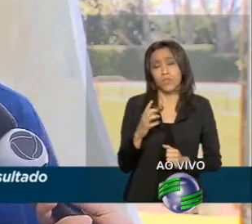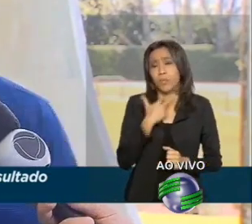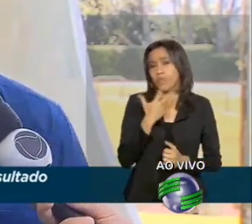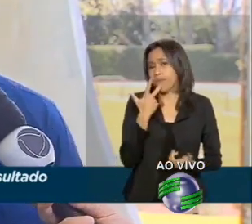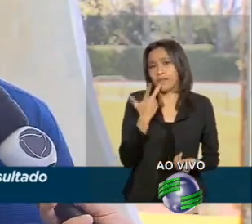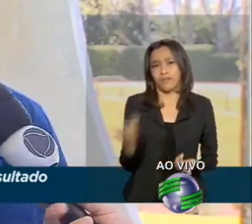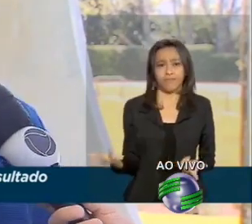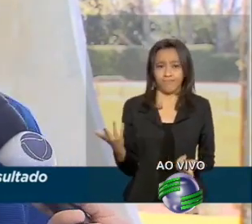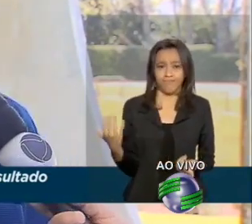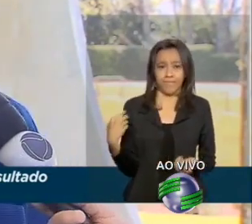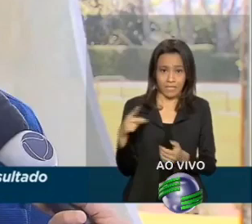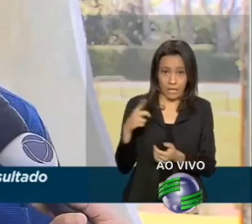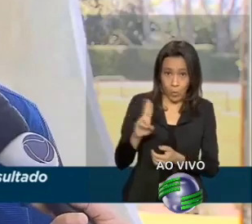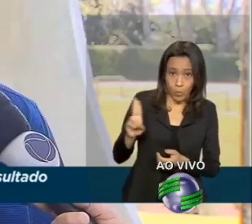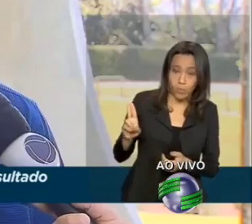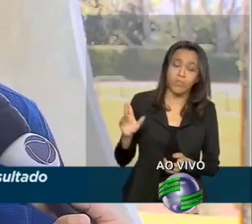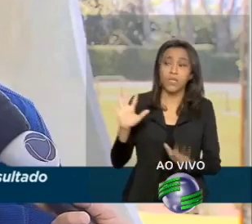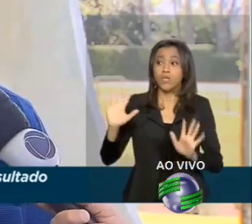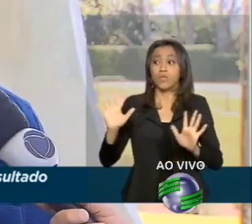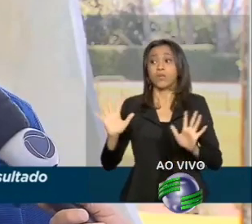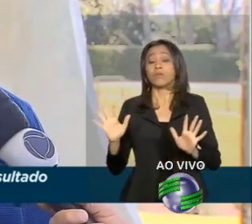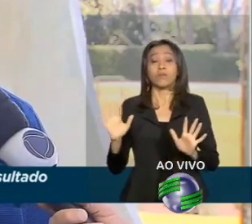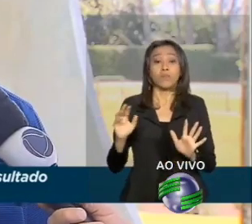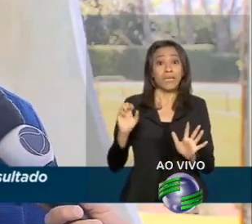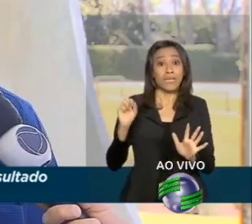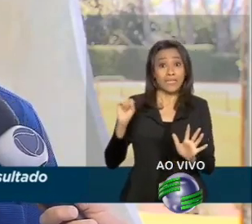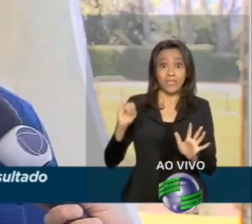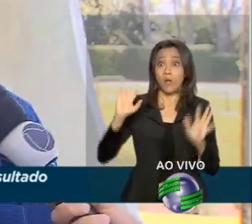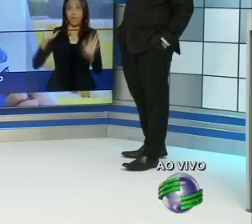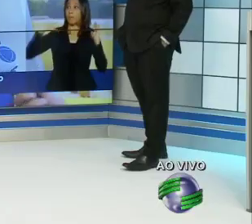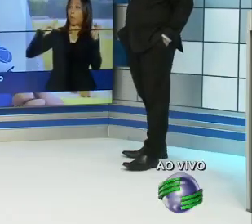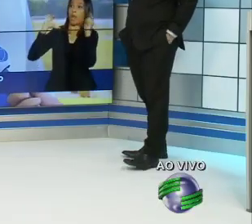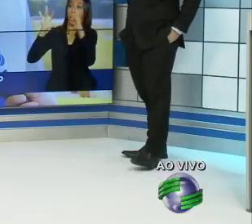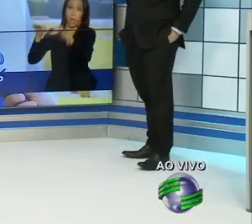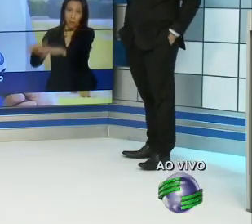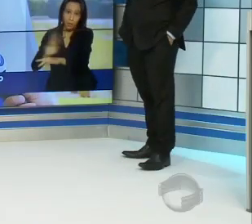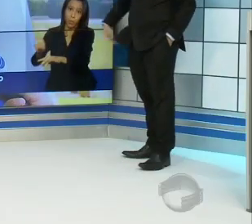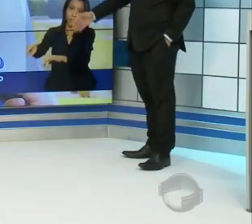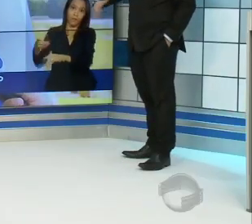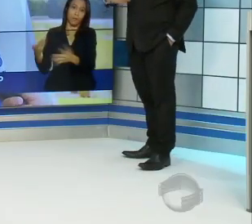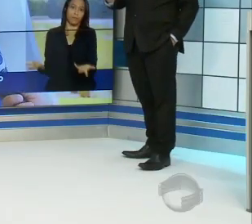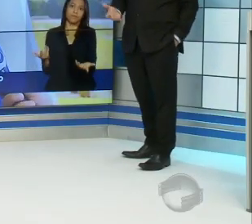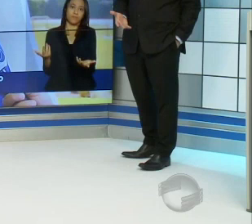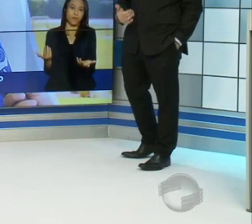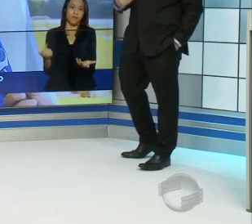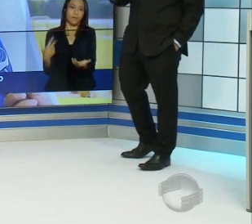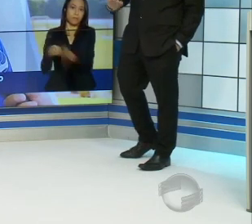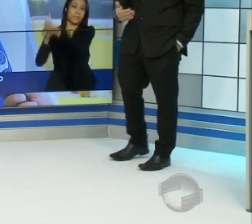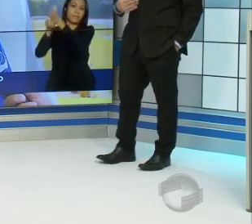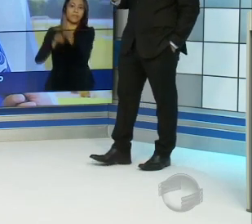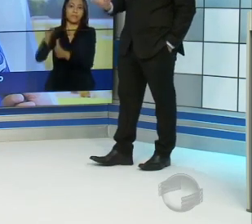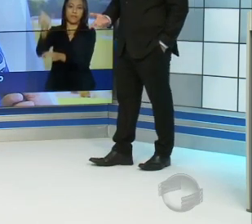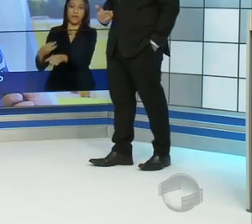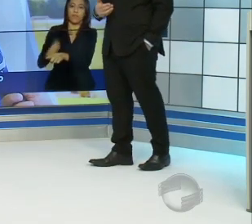porque o mundo cai na cabeça desse favorito. O presidente Jair Bolsonaro, agora já falando a respeito da possibilidade de indicação de ministério, o ministro